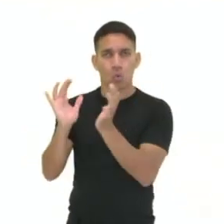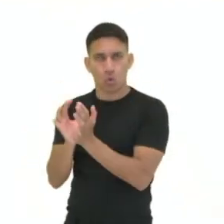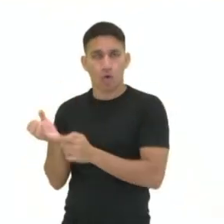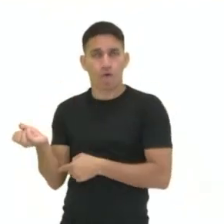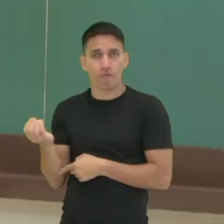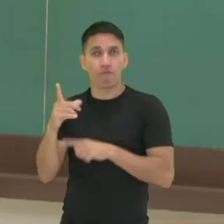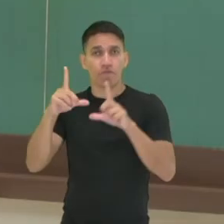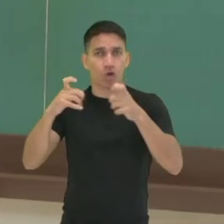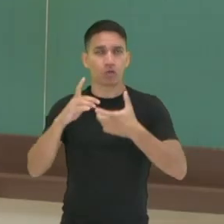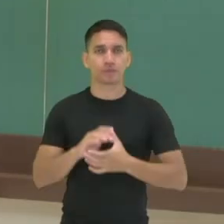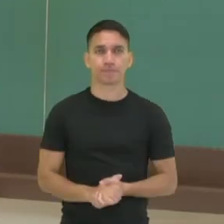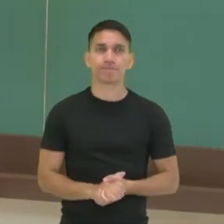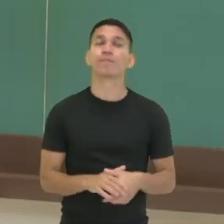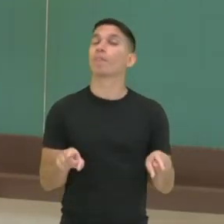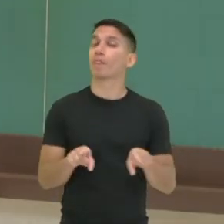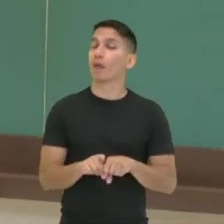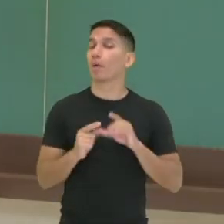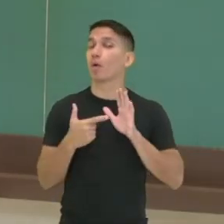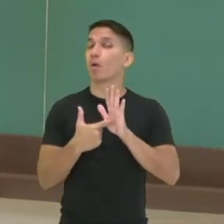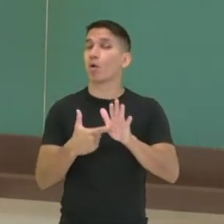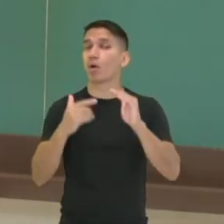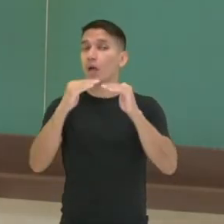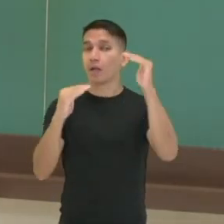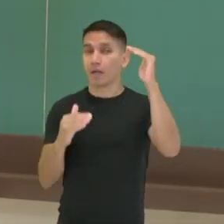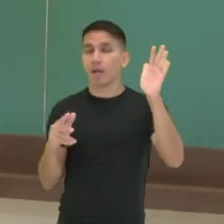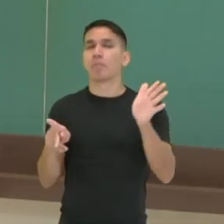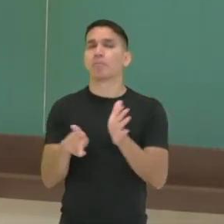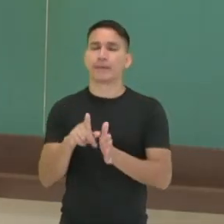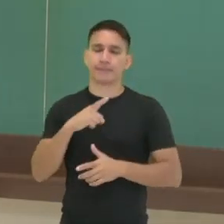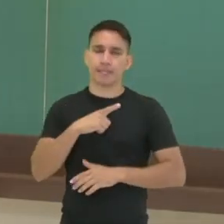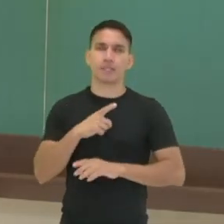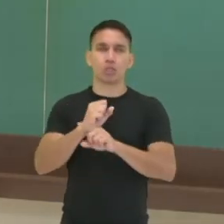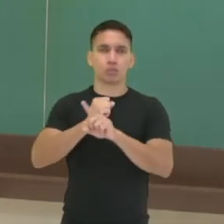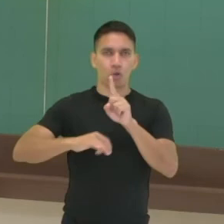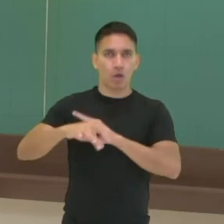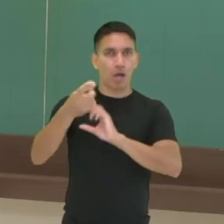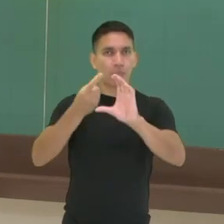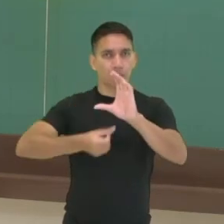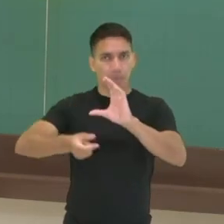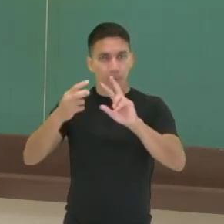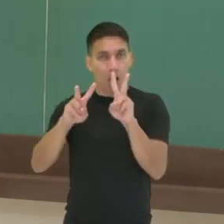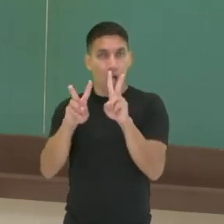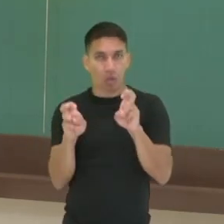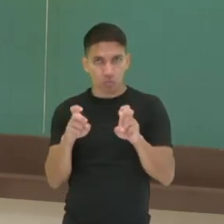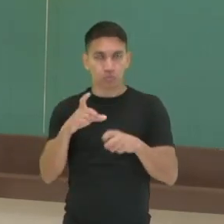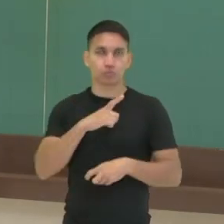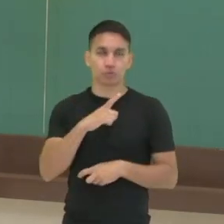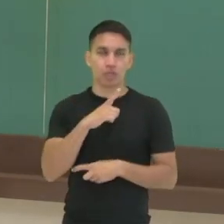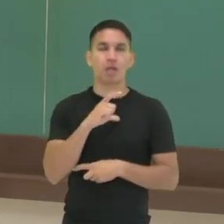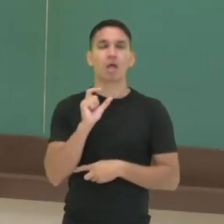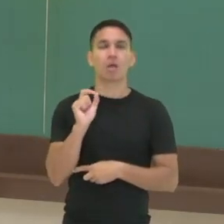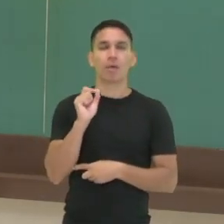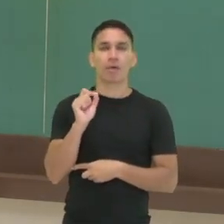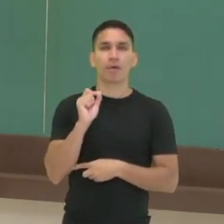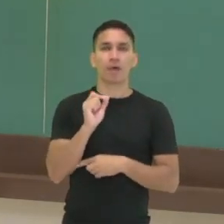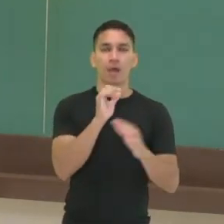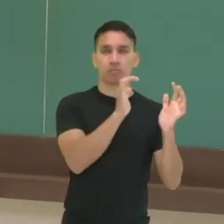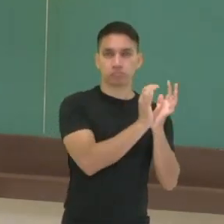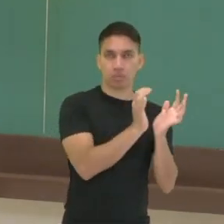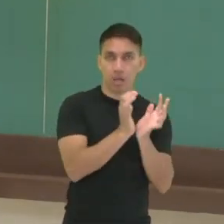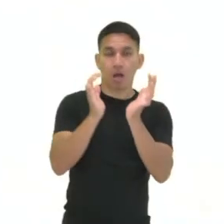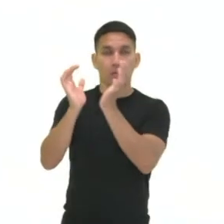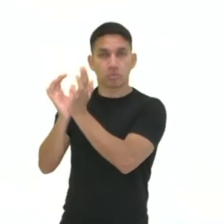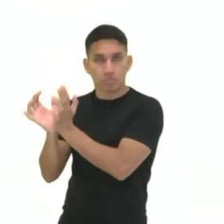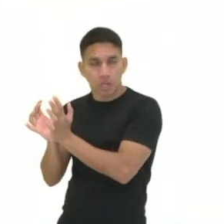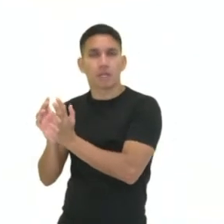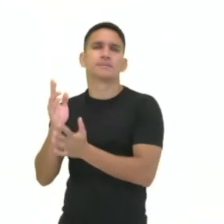Também podemos abordar a desigualdade na sociedade capitalista por meio dessa questão de classes. Então há sempre a predominância